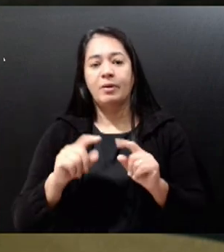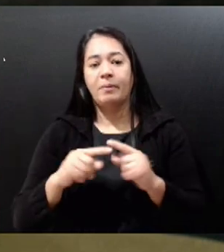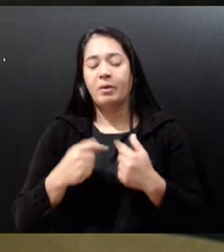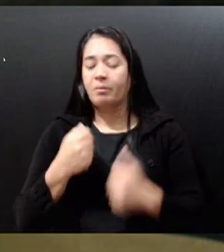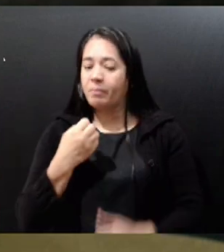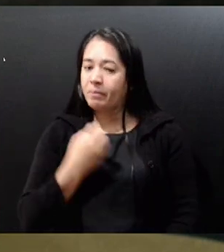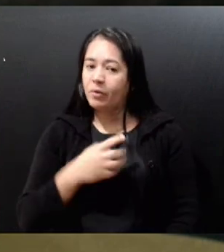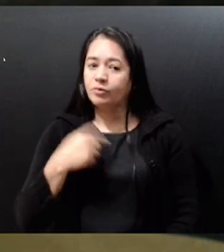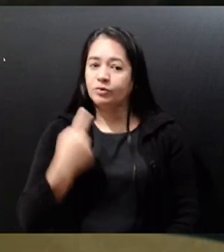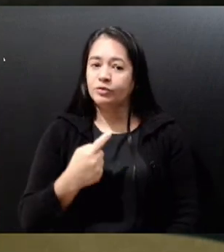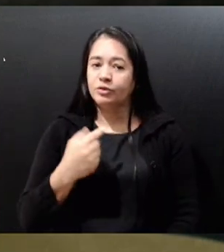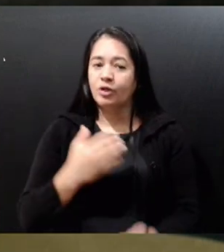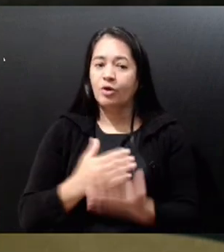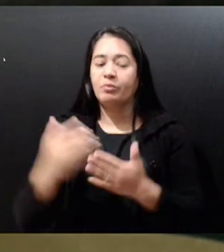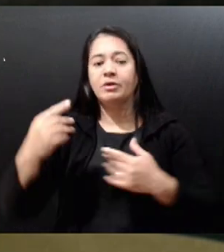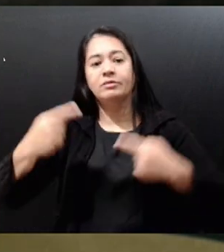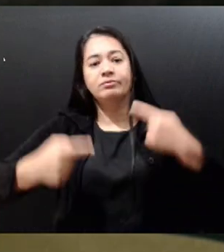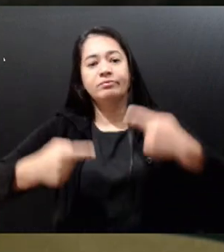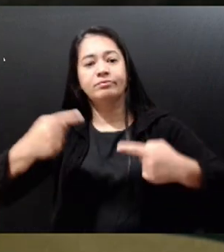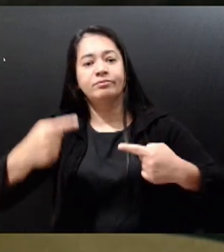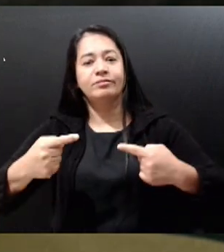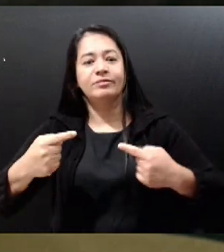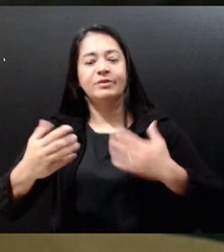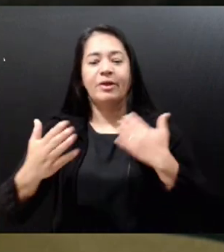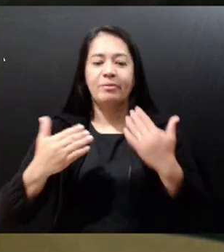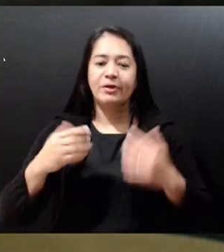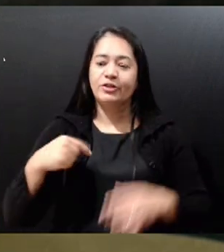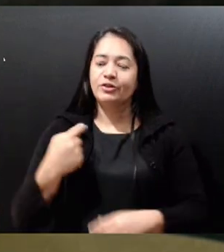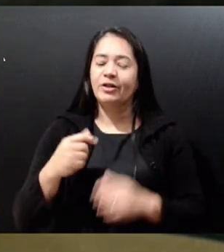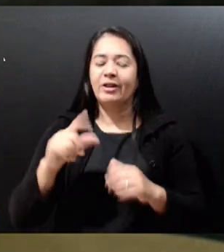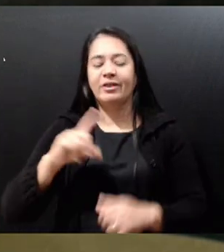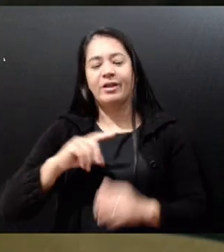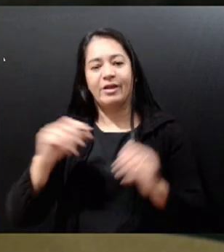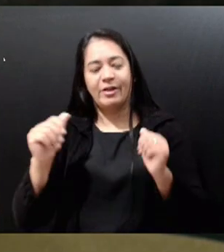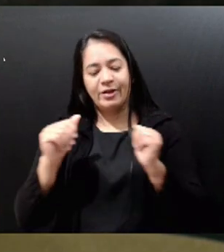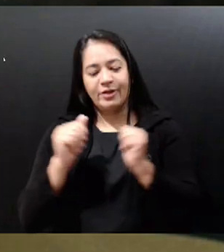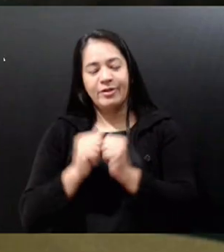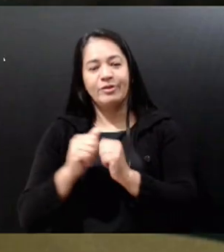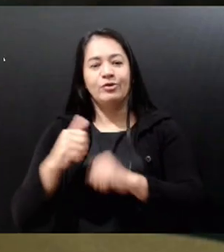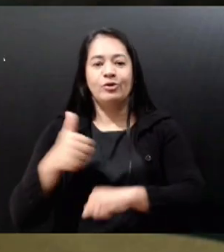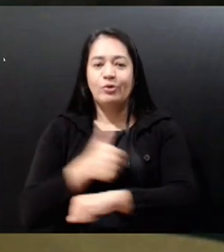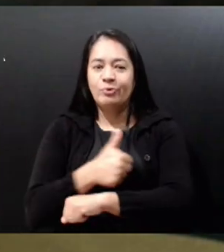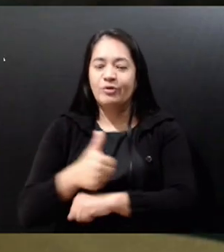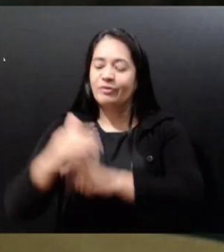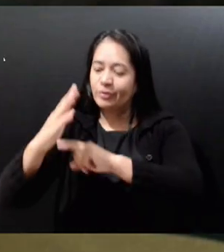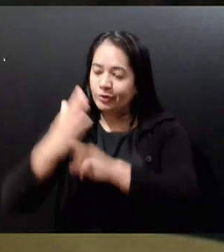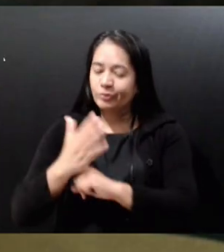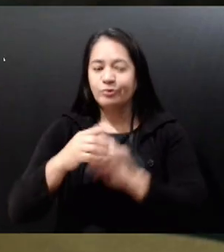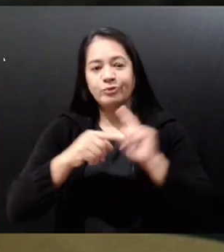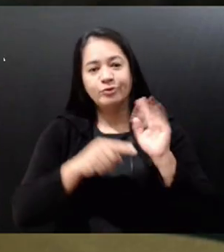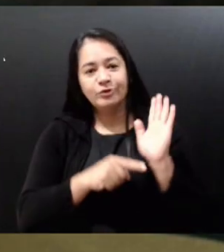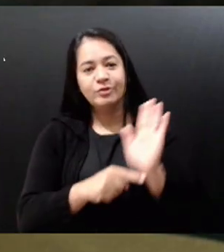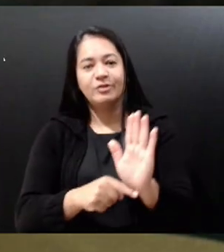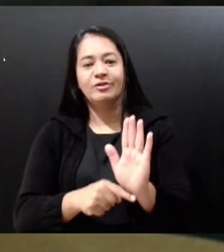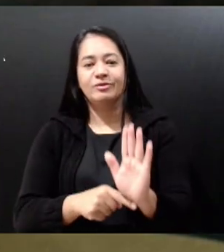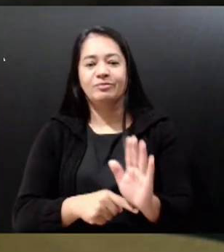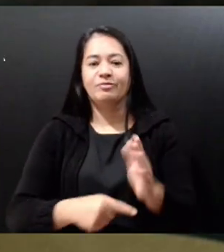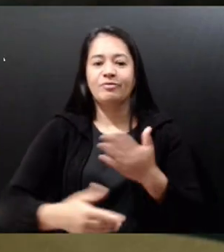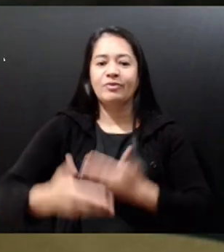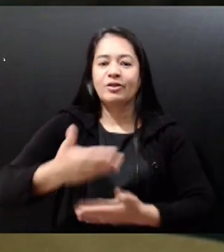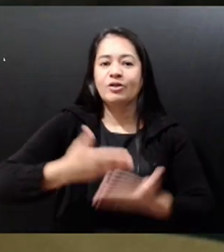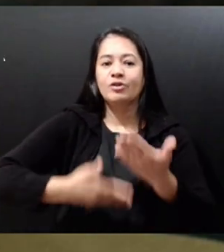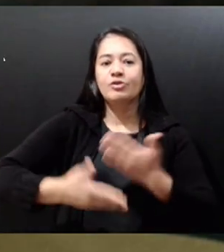debates e que nós temos profissionais que nos auxiliam, em diversas formas, né, como